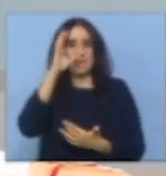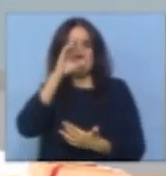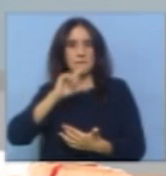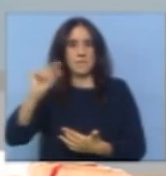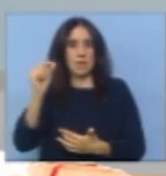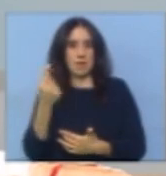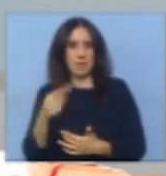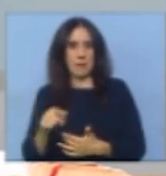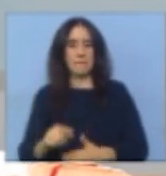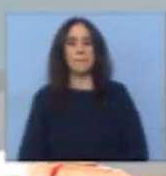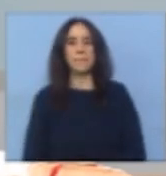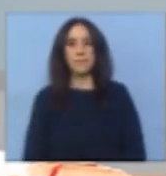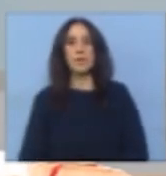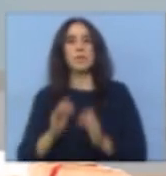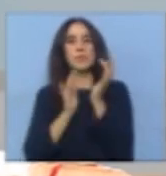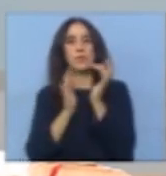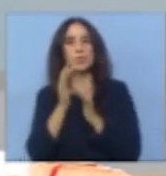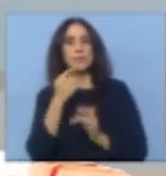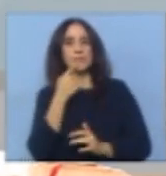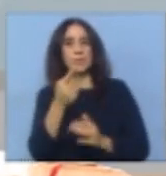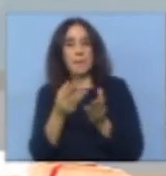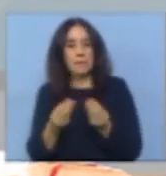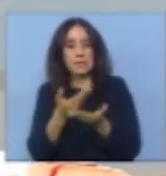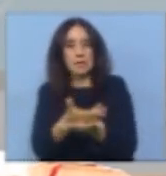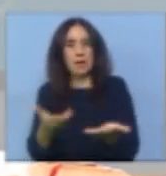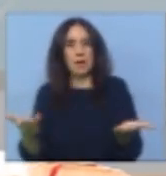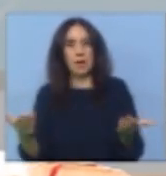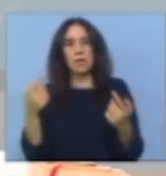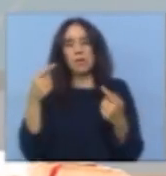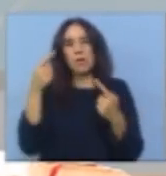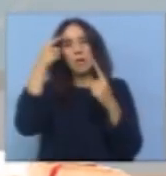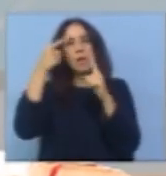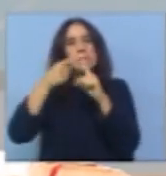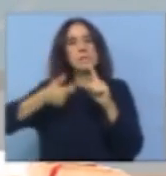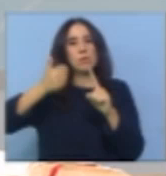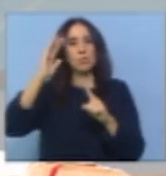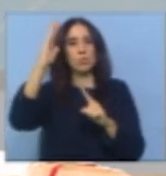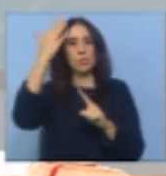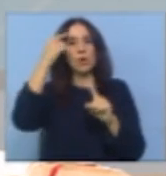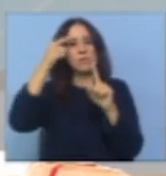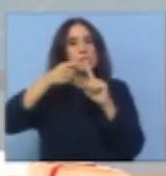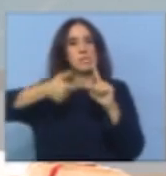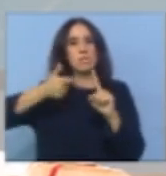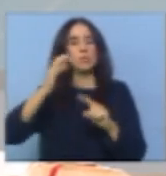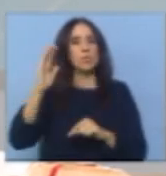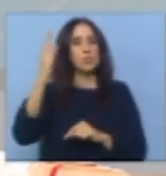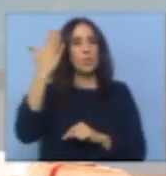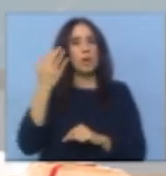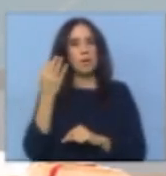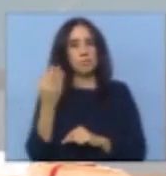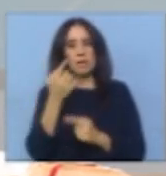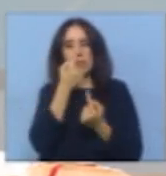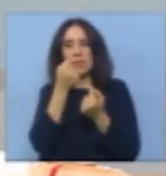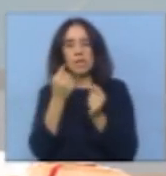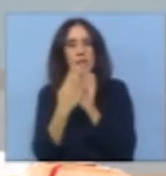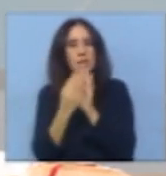remete que esses bens são em função de um outro bem maior. E esse bem maior é a tal imagem e semelhança